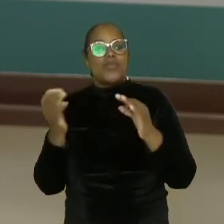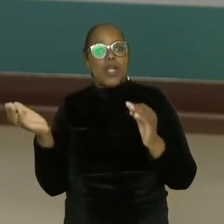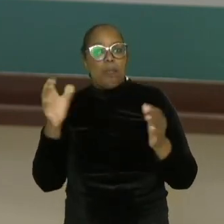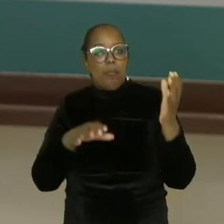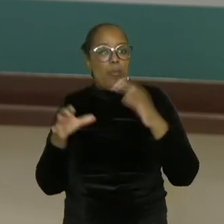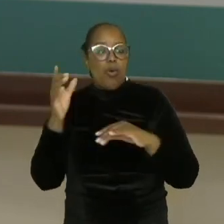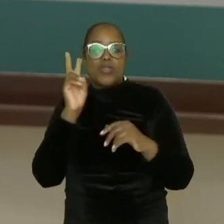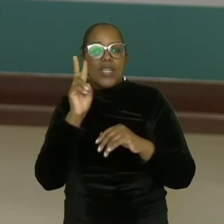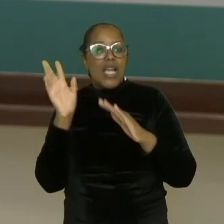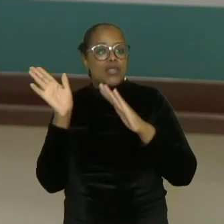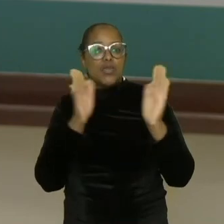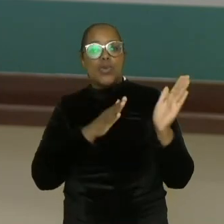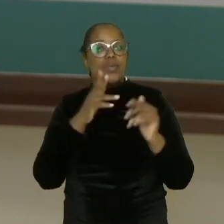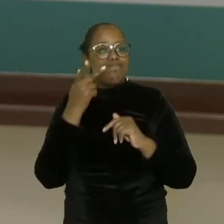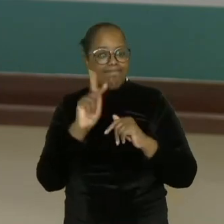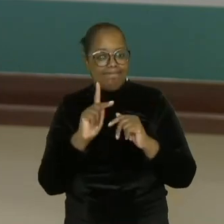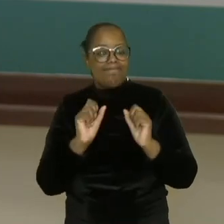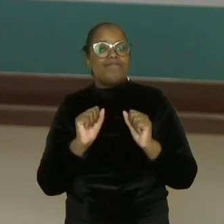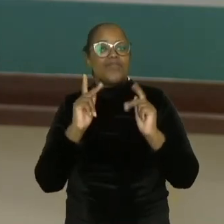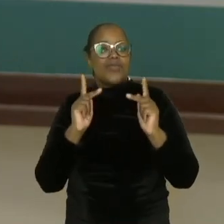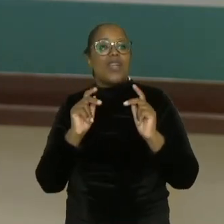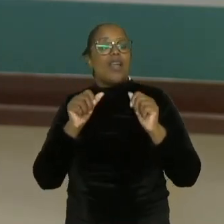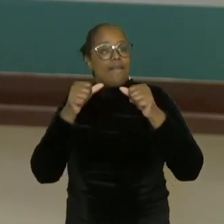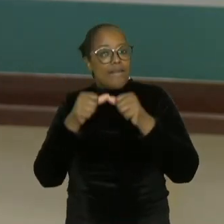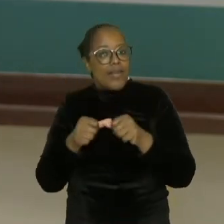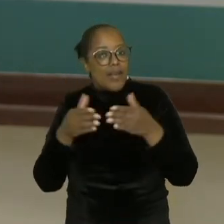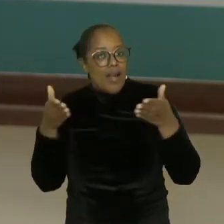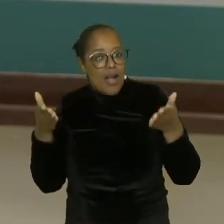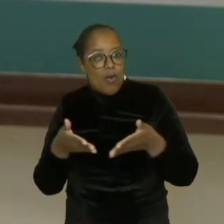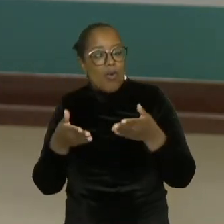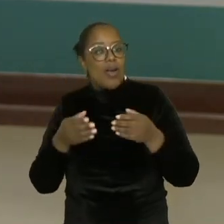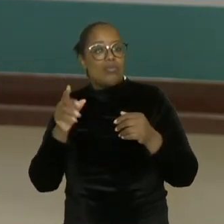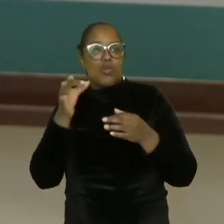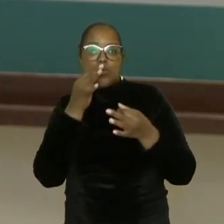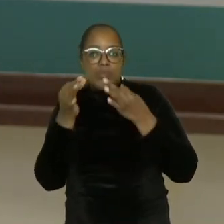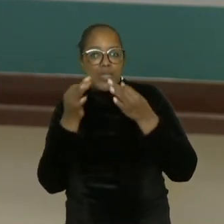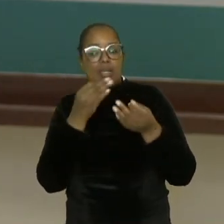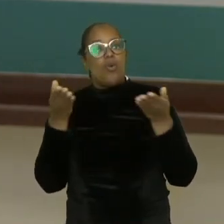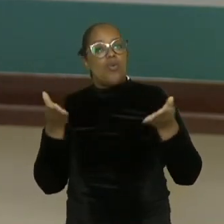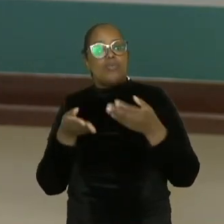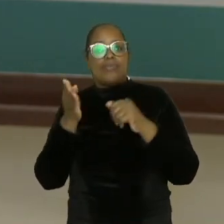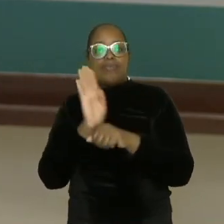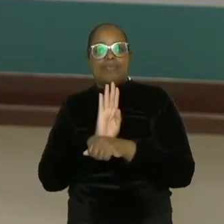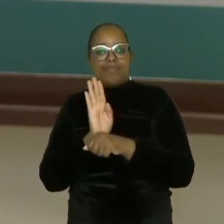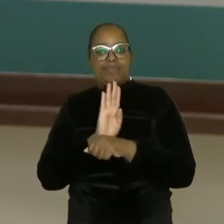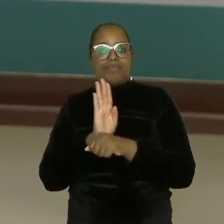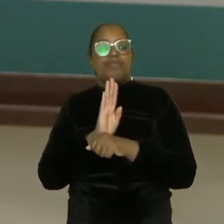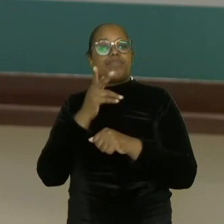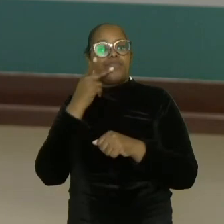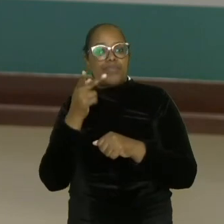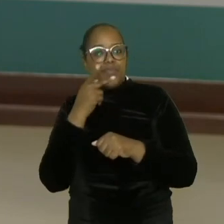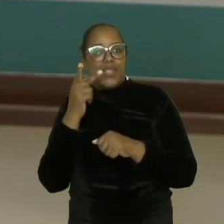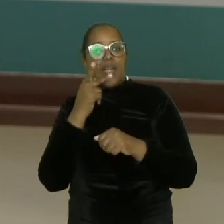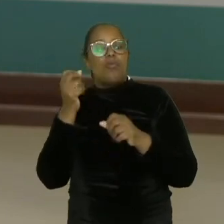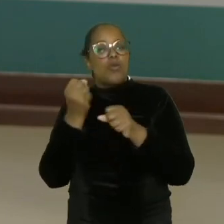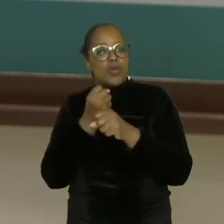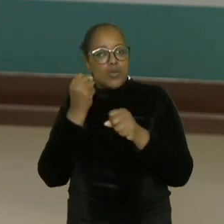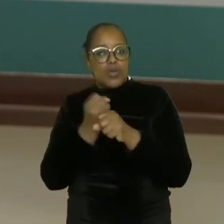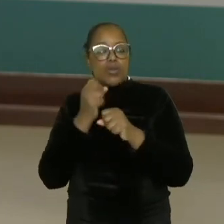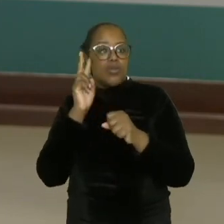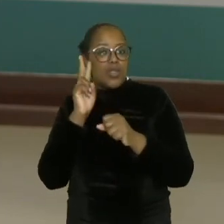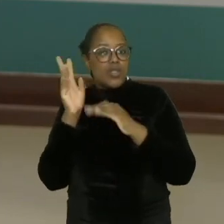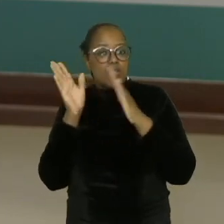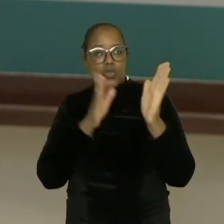a história de vocês, ok? Então fica aqui a nossa sugestão. Nesse vídeo, propusemos a construção de uma história